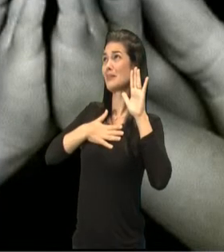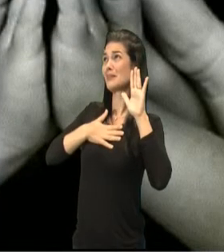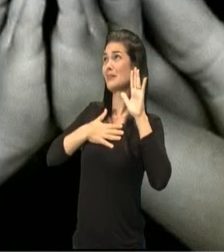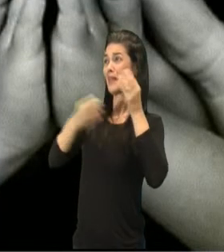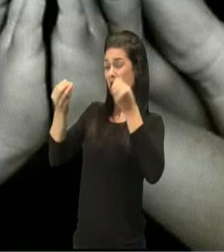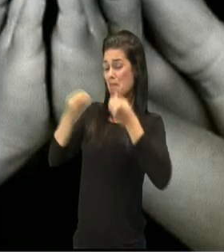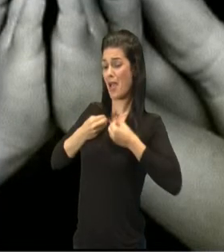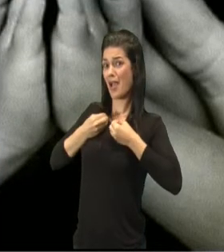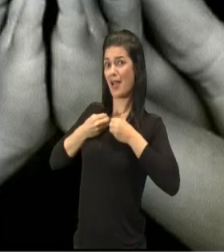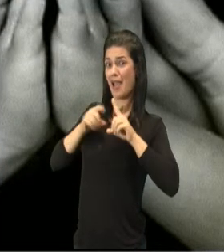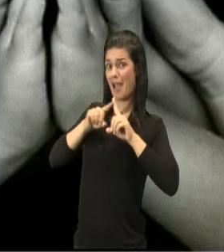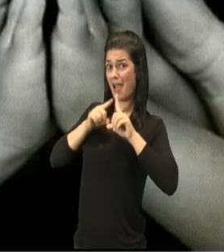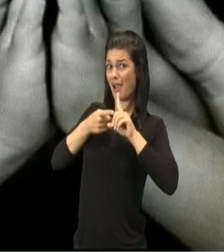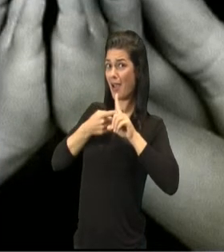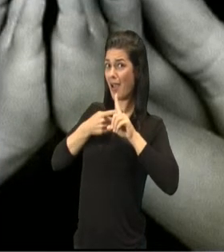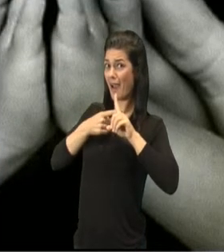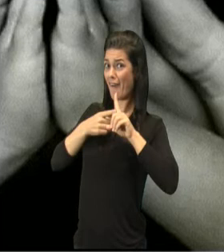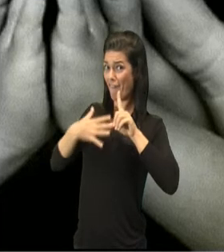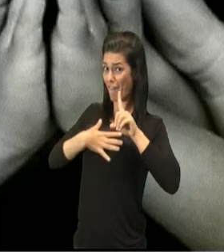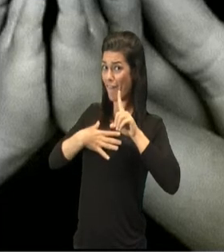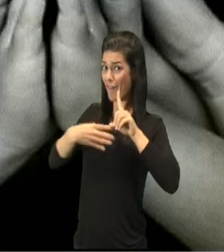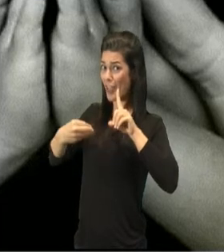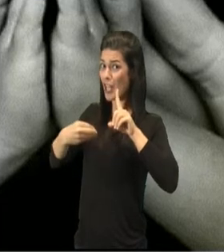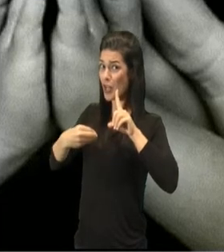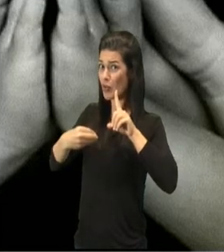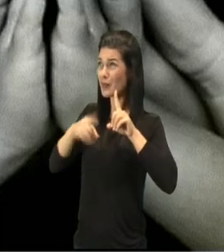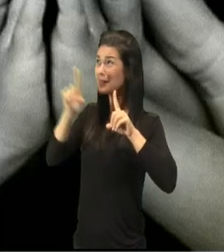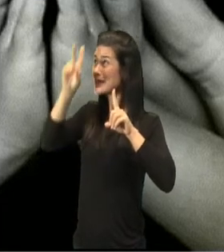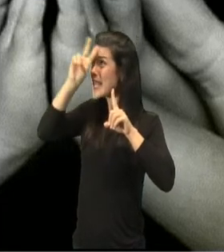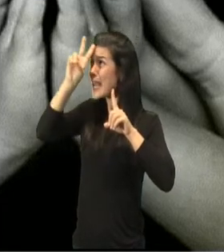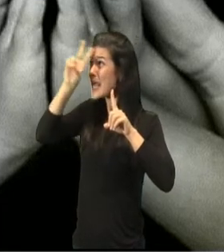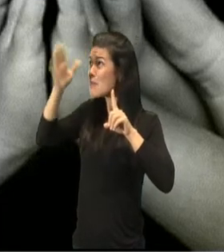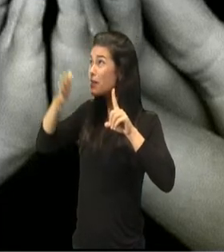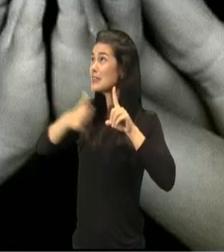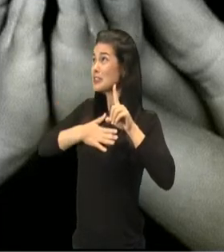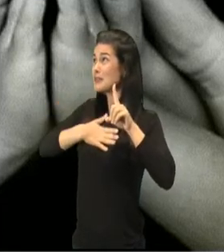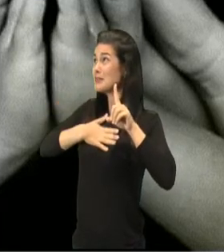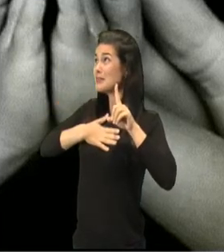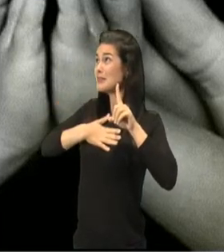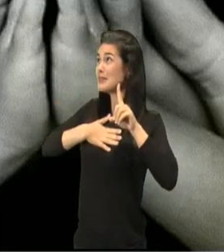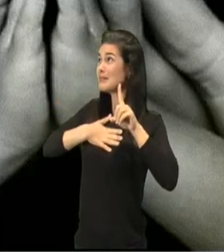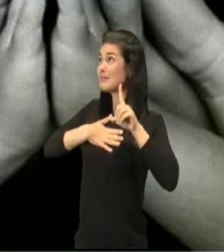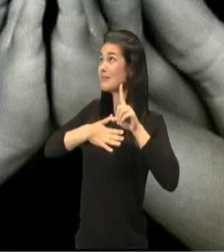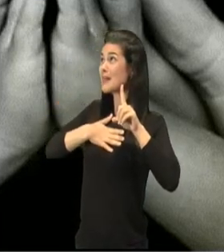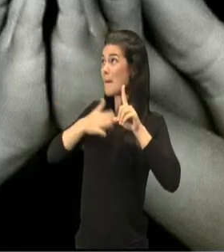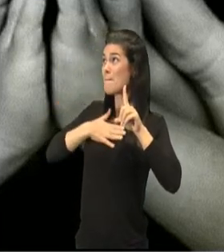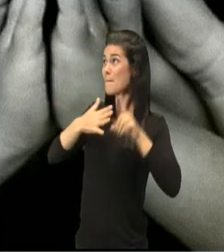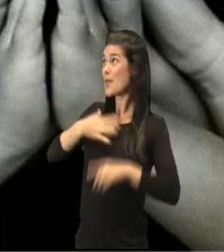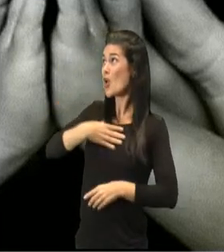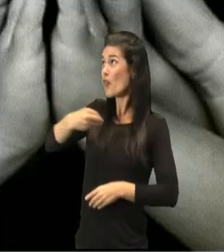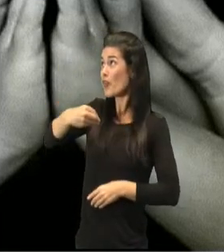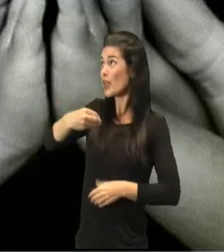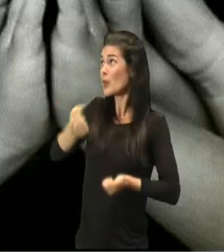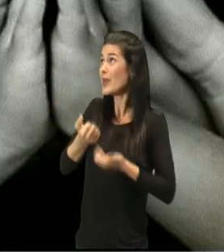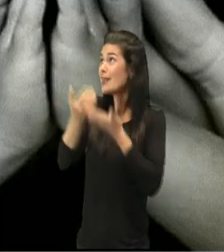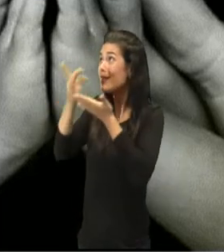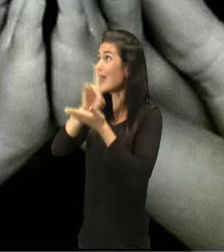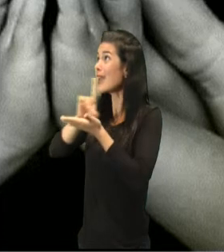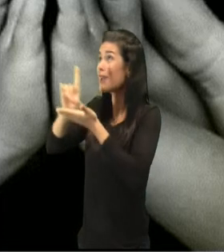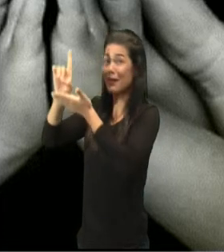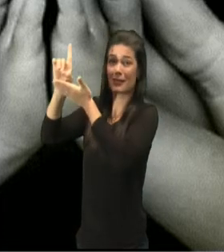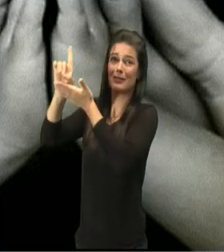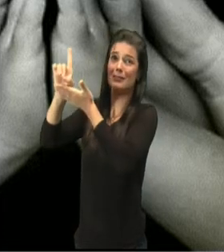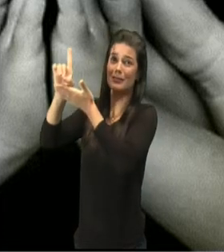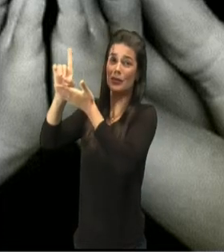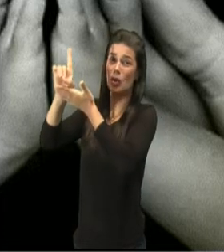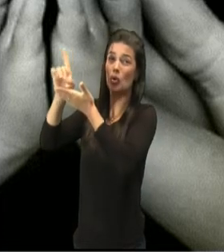de mim te lembrares de tua serva, te não esqueceres, e se deres um filho varão, ao Senhor o darei por todos os dias da